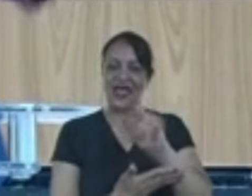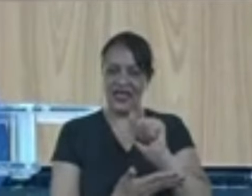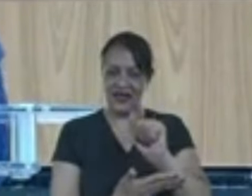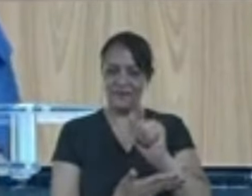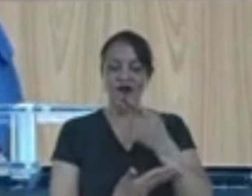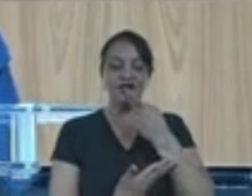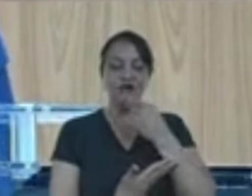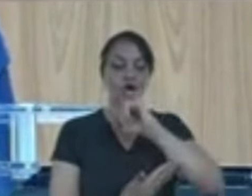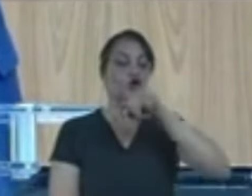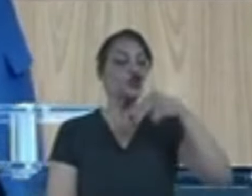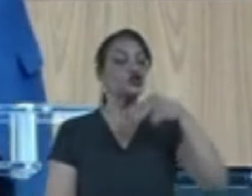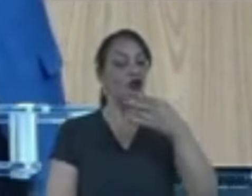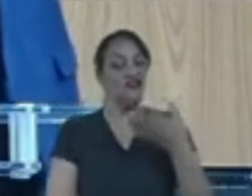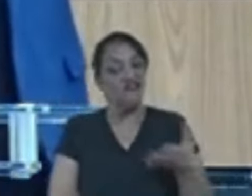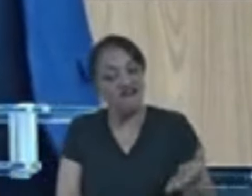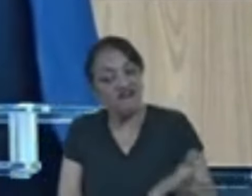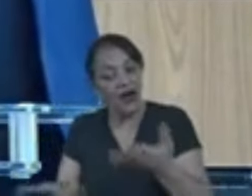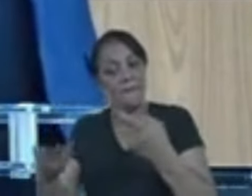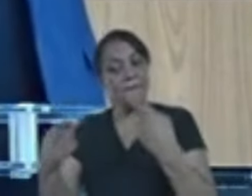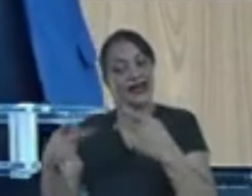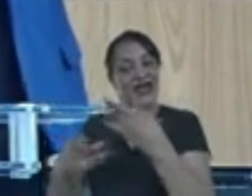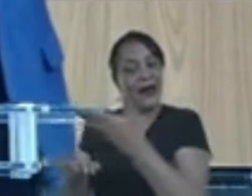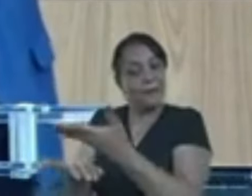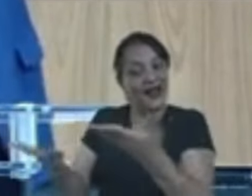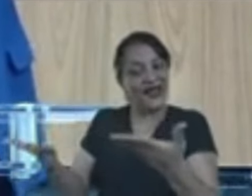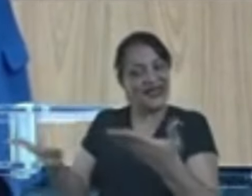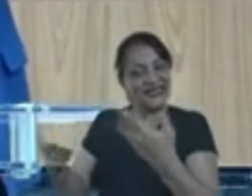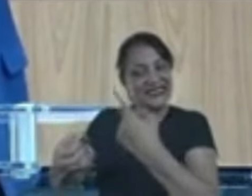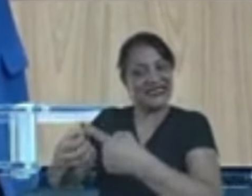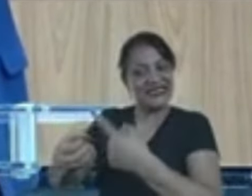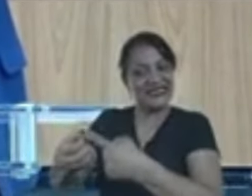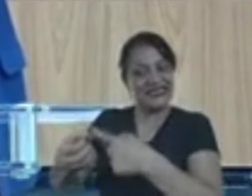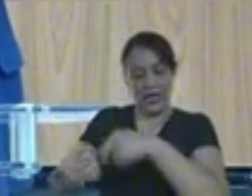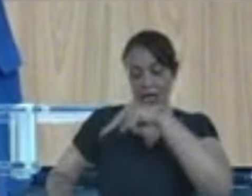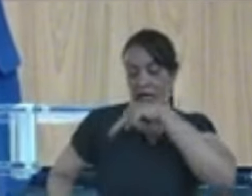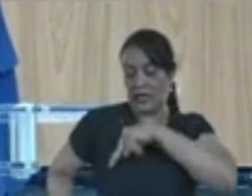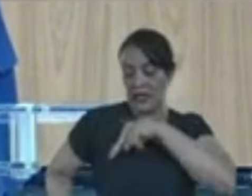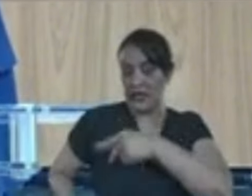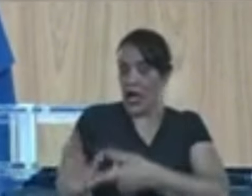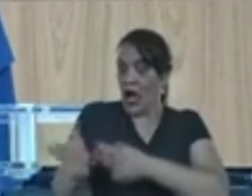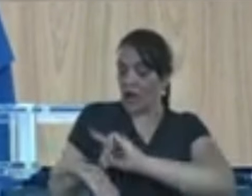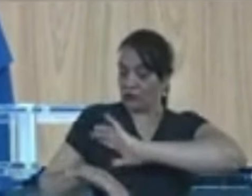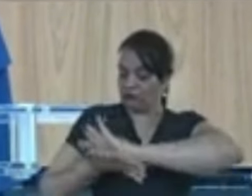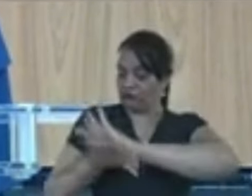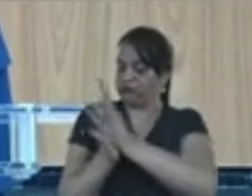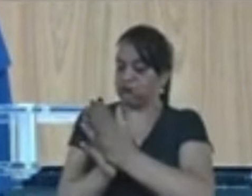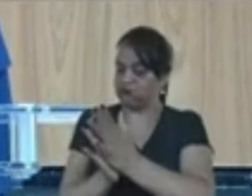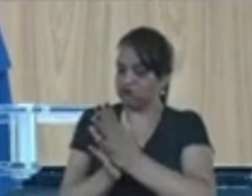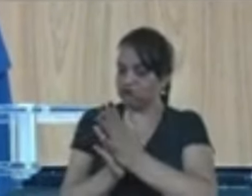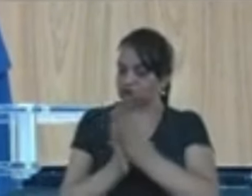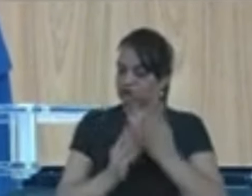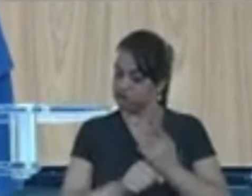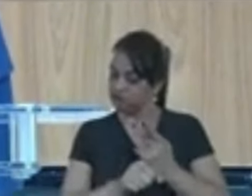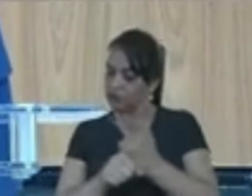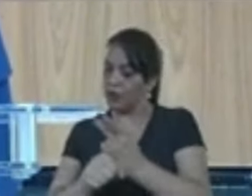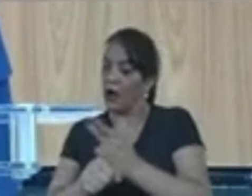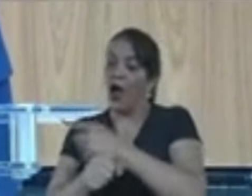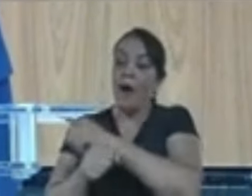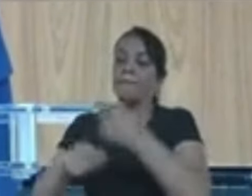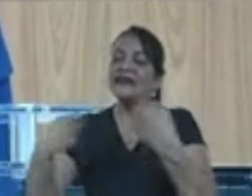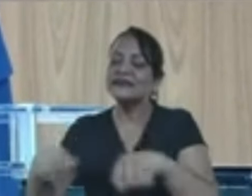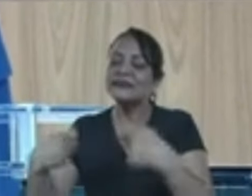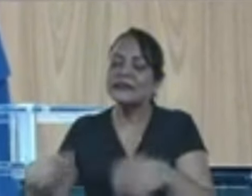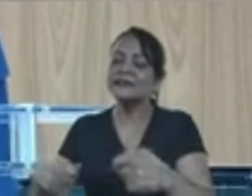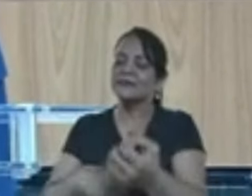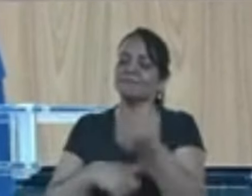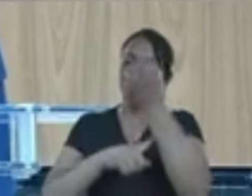lá para os ninivitas, antes de eu destruí-los. Vá lá e diga a eles que eles se arrependam,